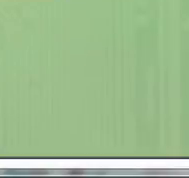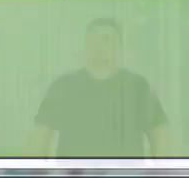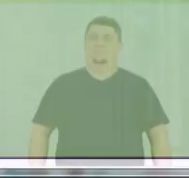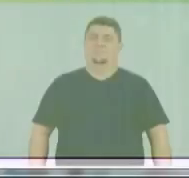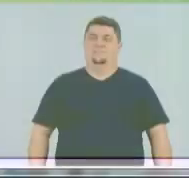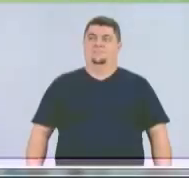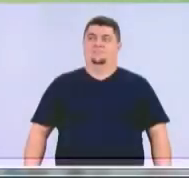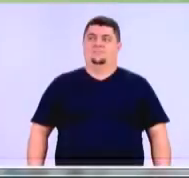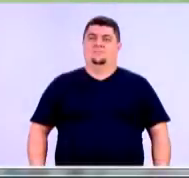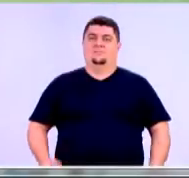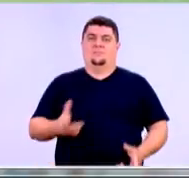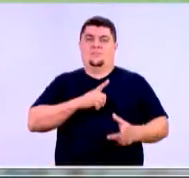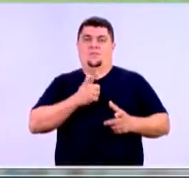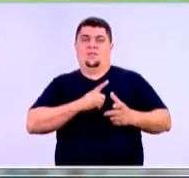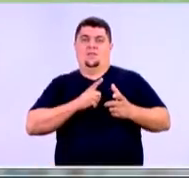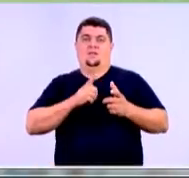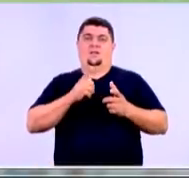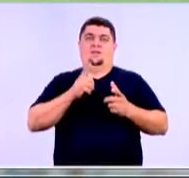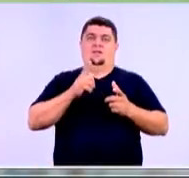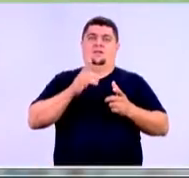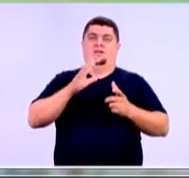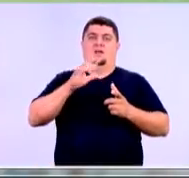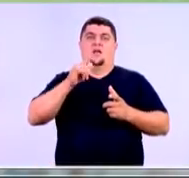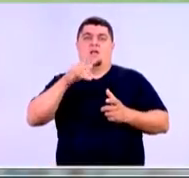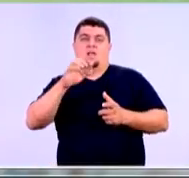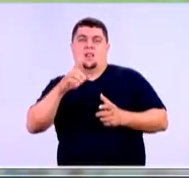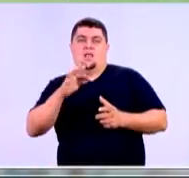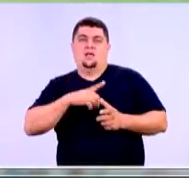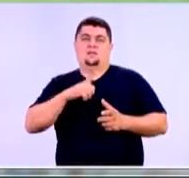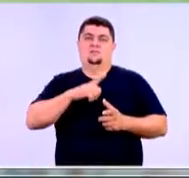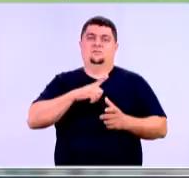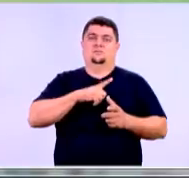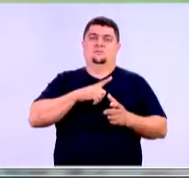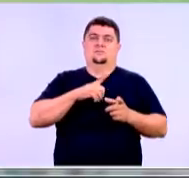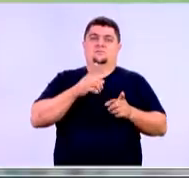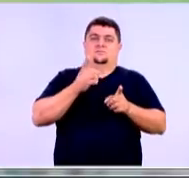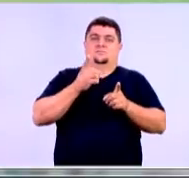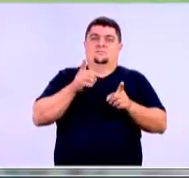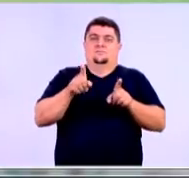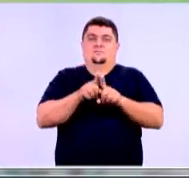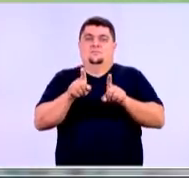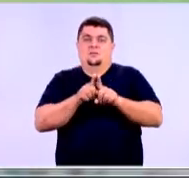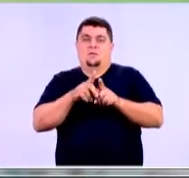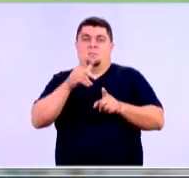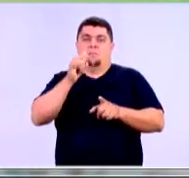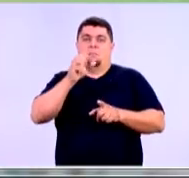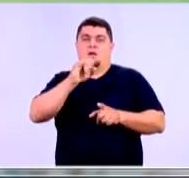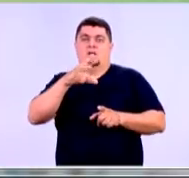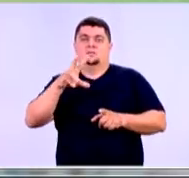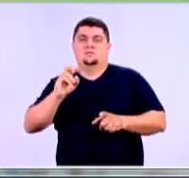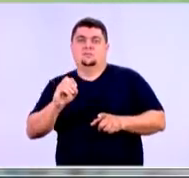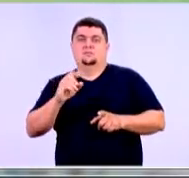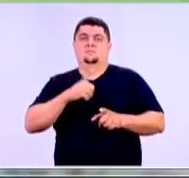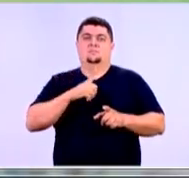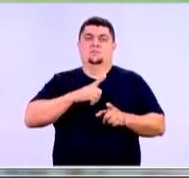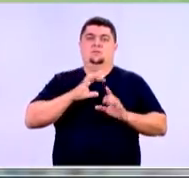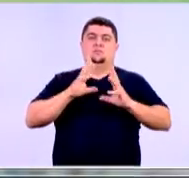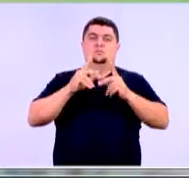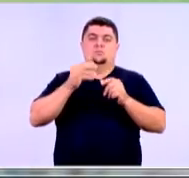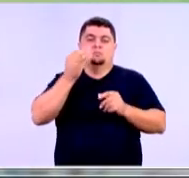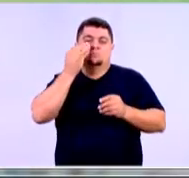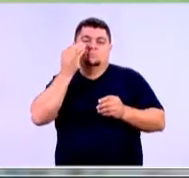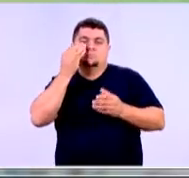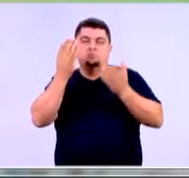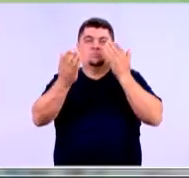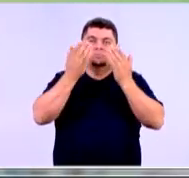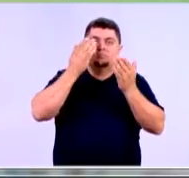circulante, alguns dados como clientes, como também total do passivo. Esses dados todos vão ser analisados para a